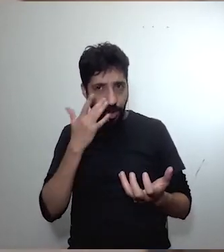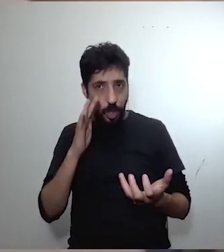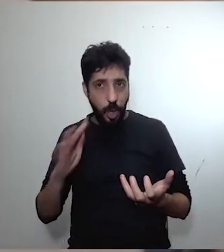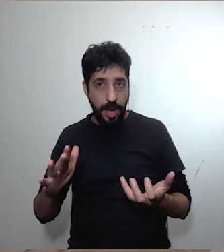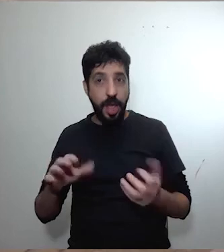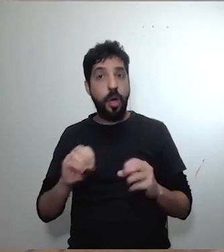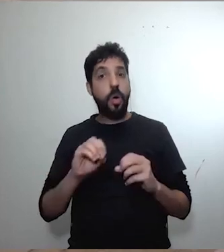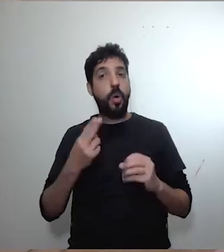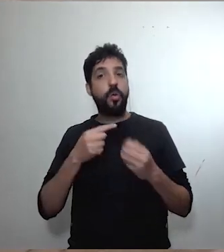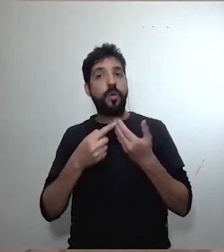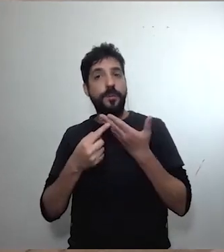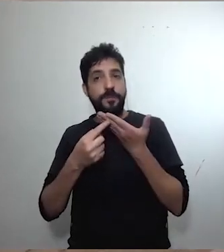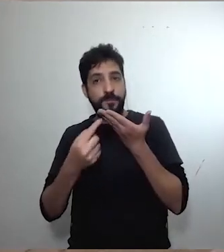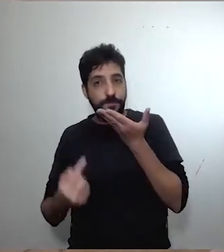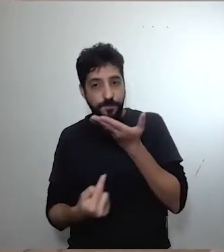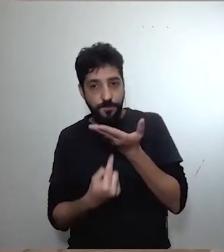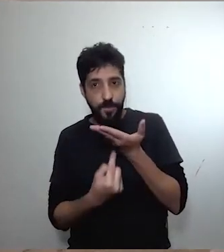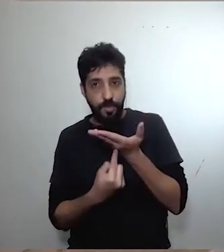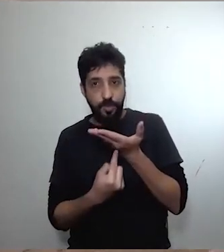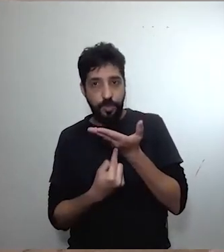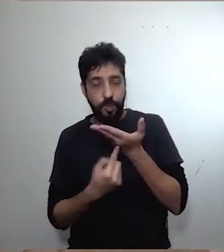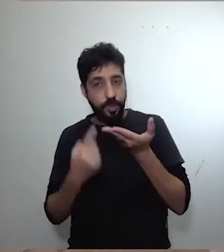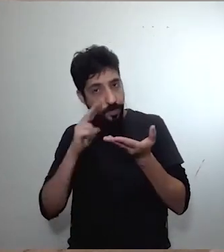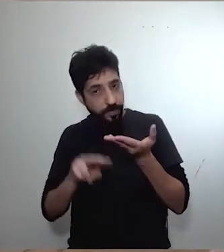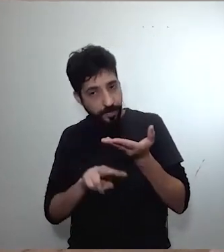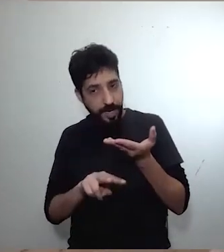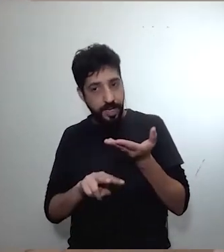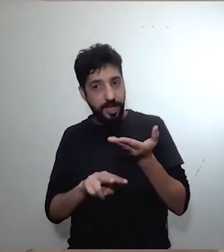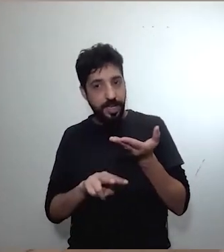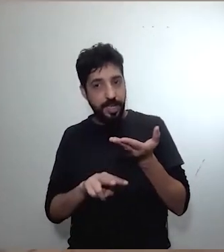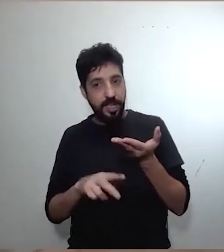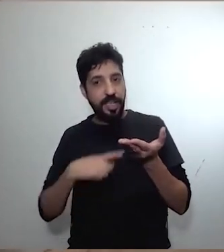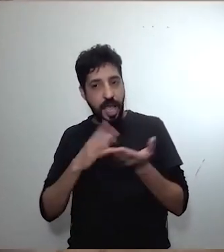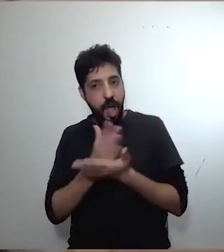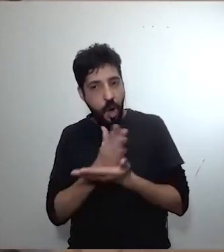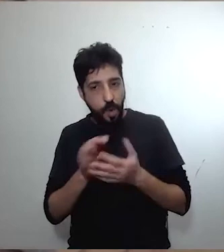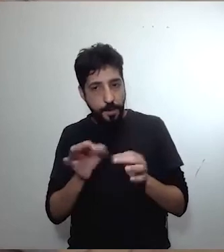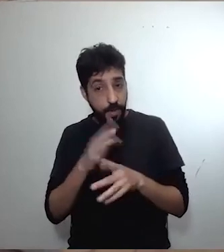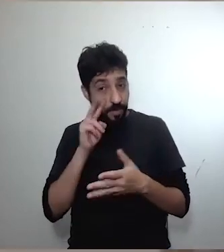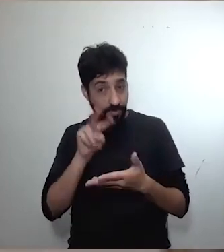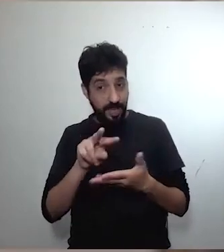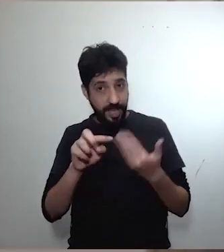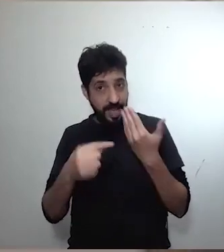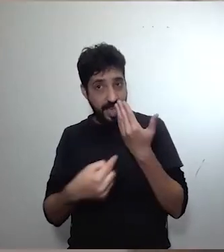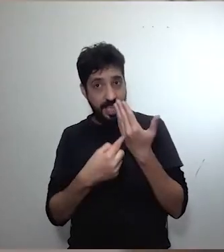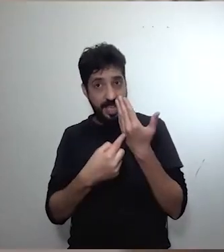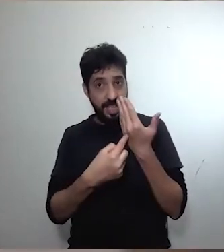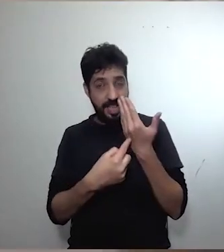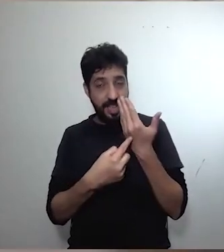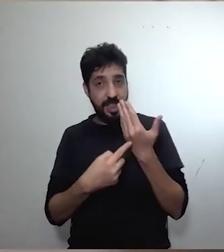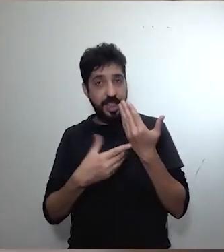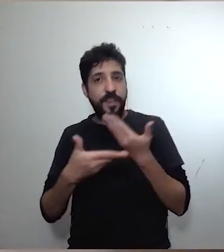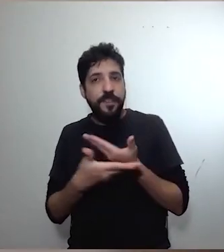douradinho em cima, quanto também no fundo. Quando você puxar o fundo e ver que ele tá... A gente já tem alguns prontos aqui, ó. Se você